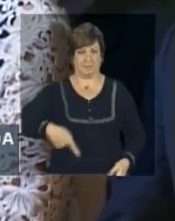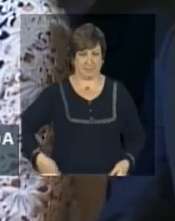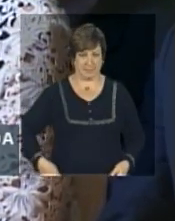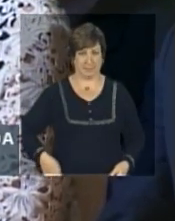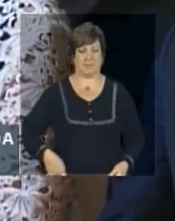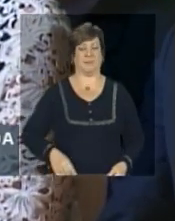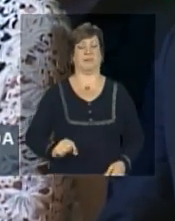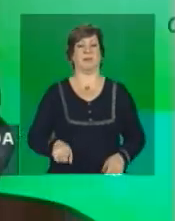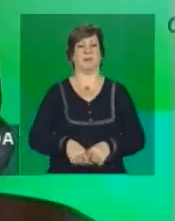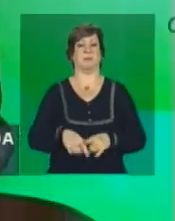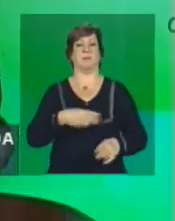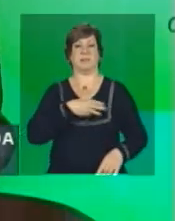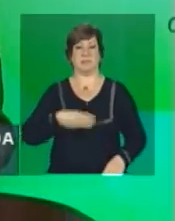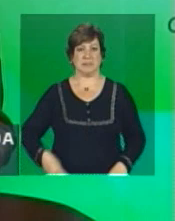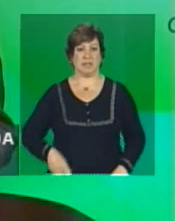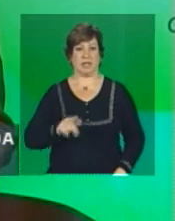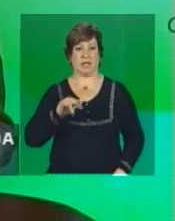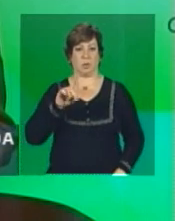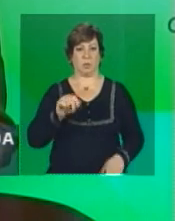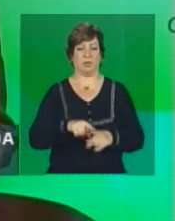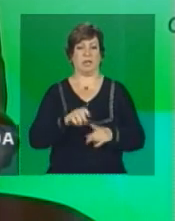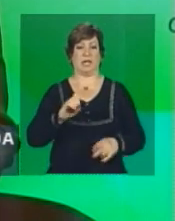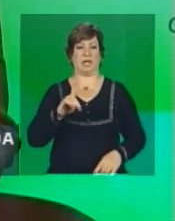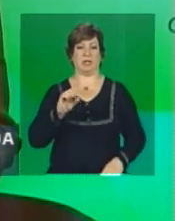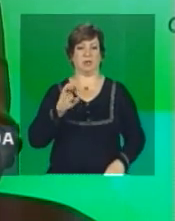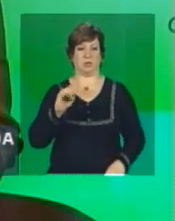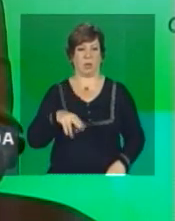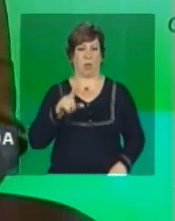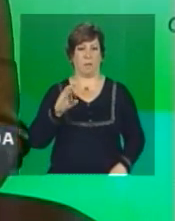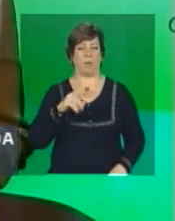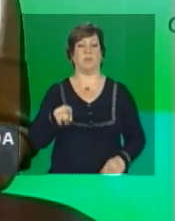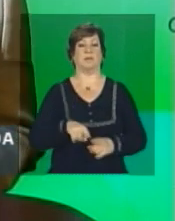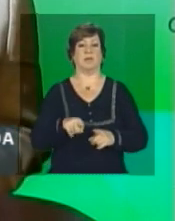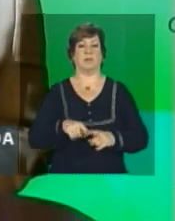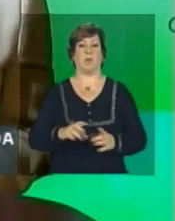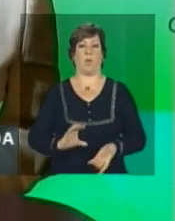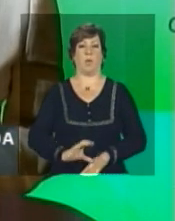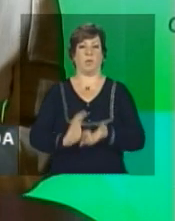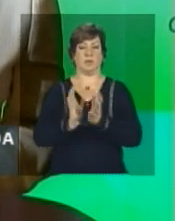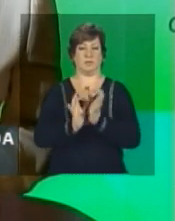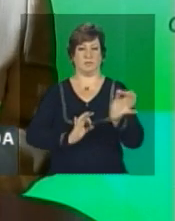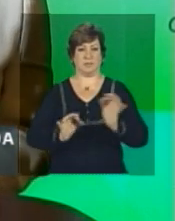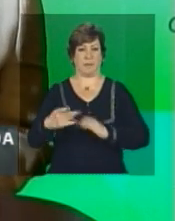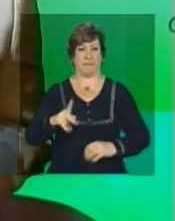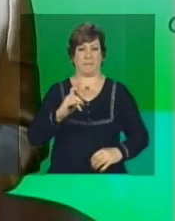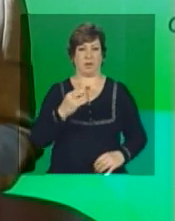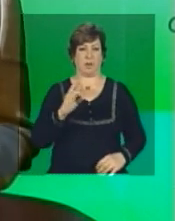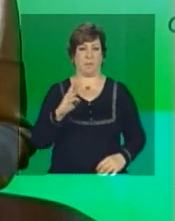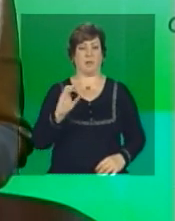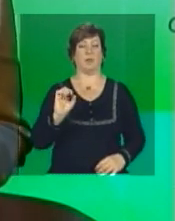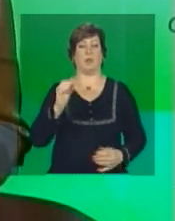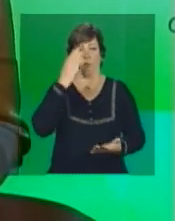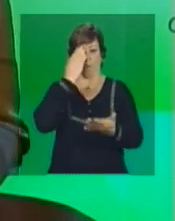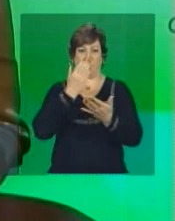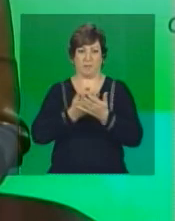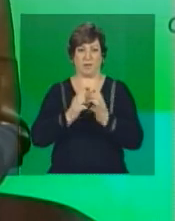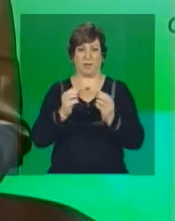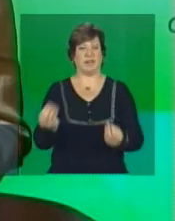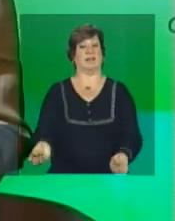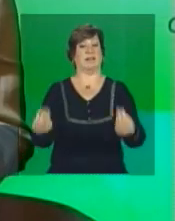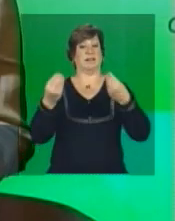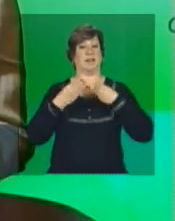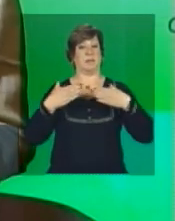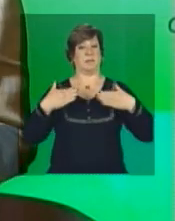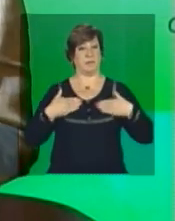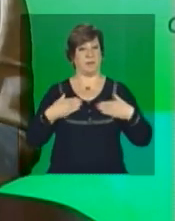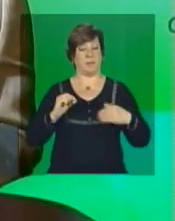Guido Mantega, Edson Lobão e ao Conselho de Administração da Petrobras a confiança ao entregarem a mim